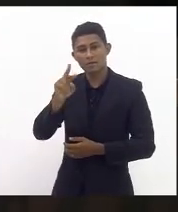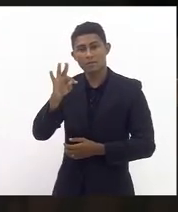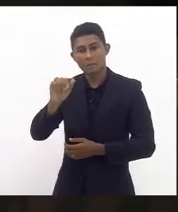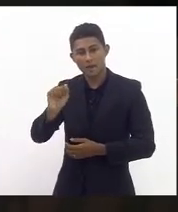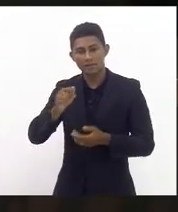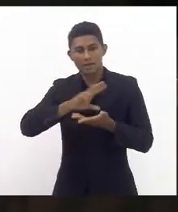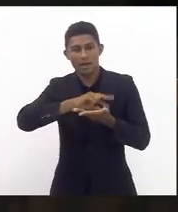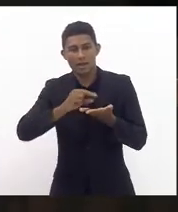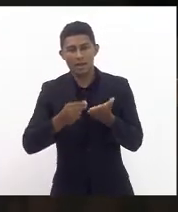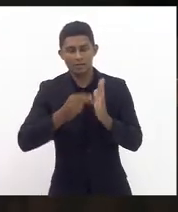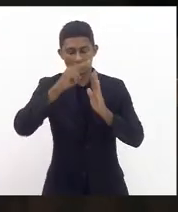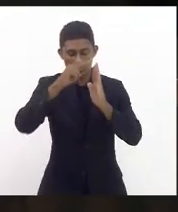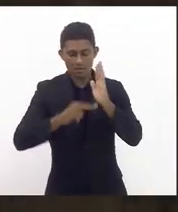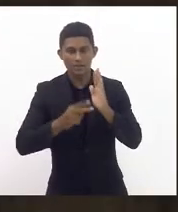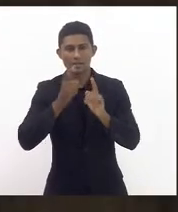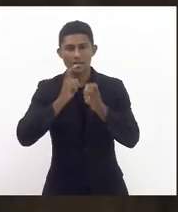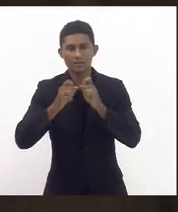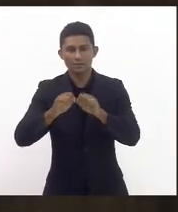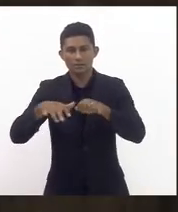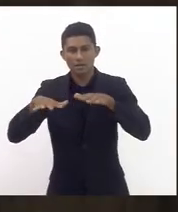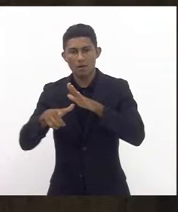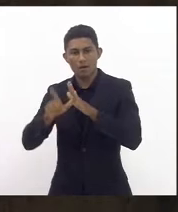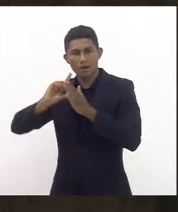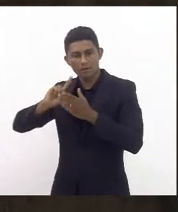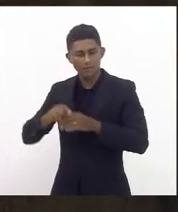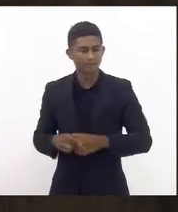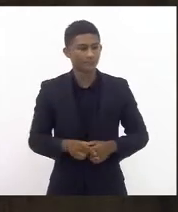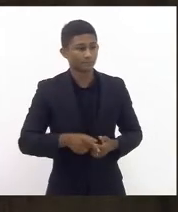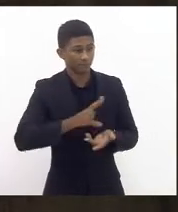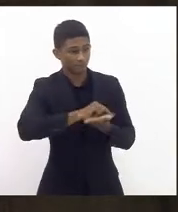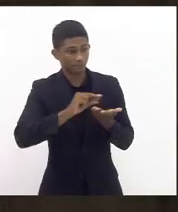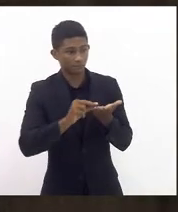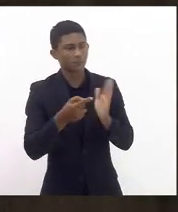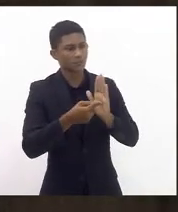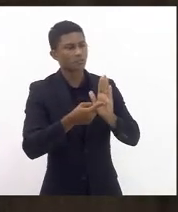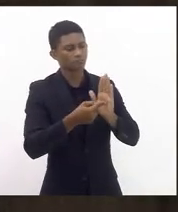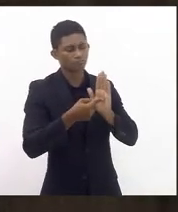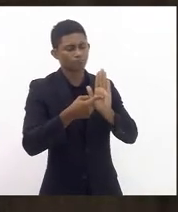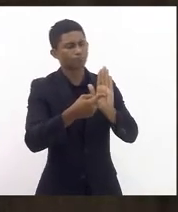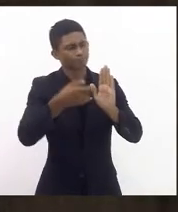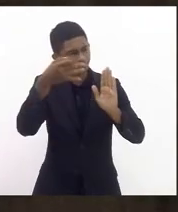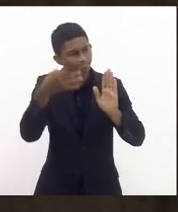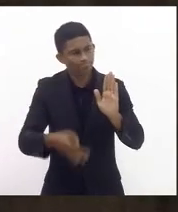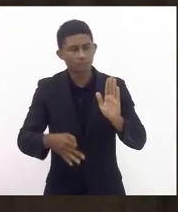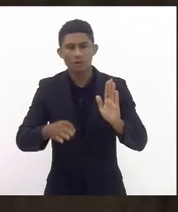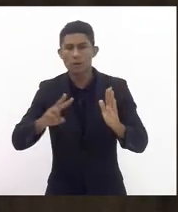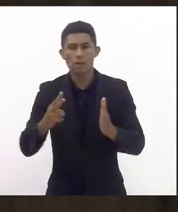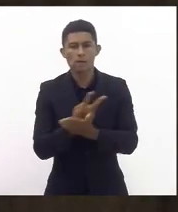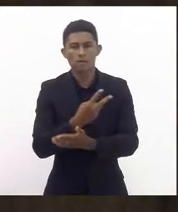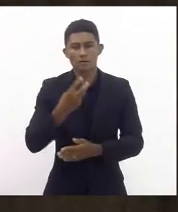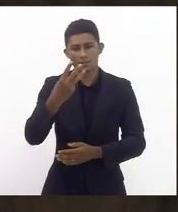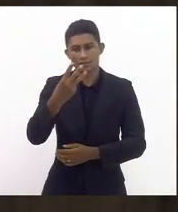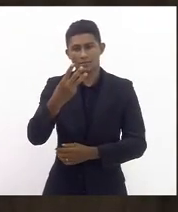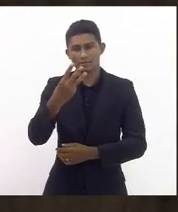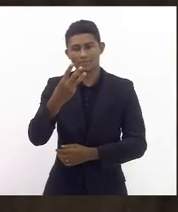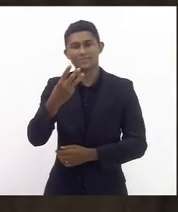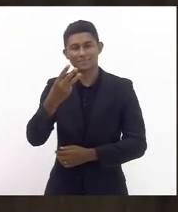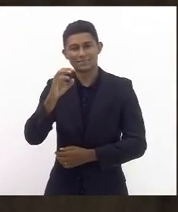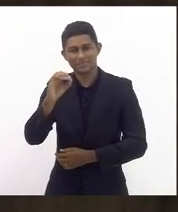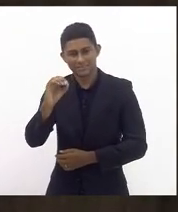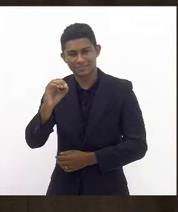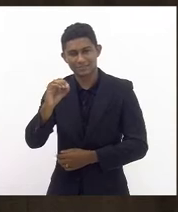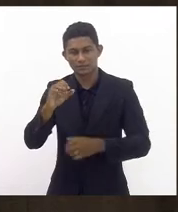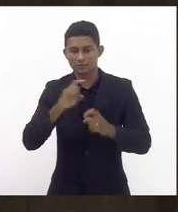da sessão anterior. A ata reflete com exatidão o ocorrido na 30ª sessão ordinária, que, iniciada